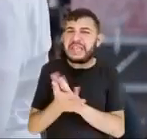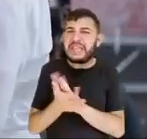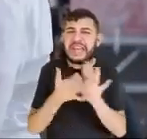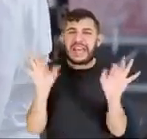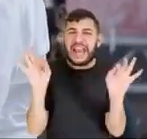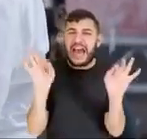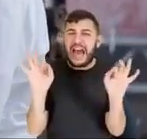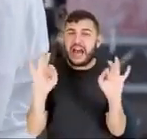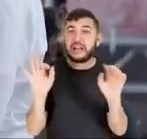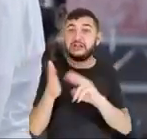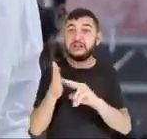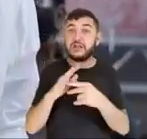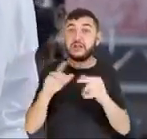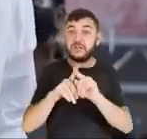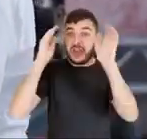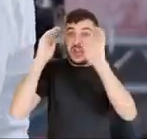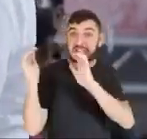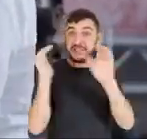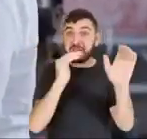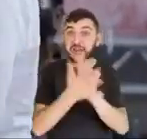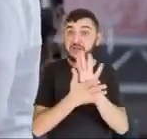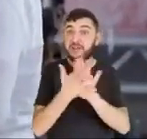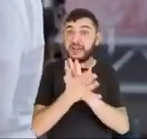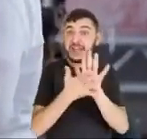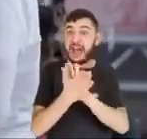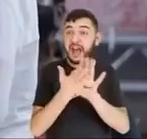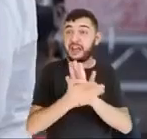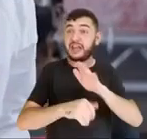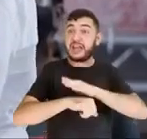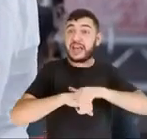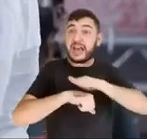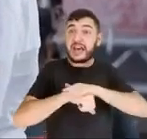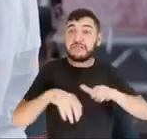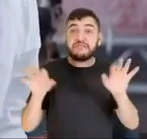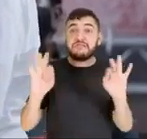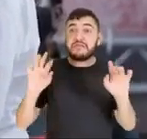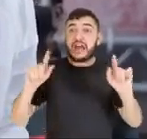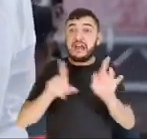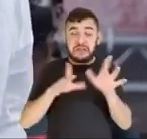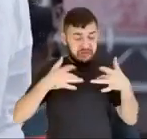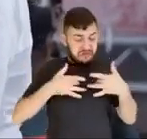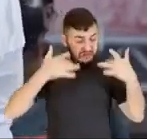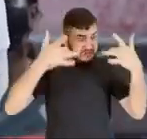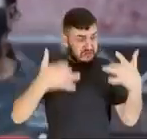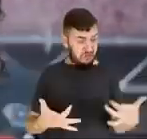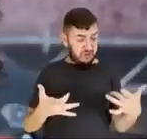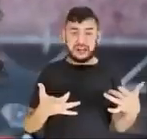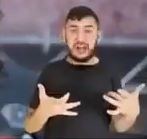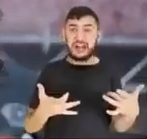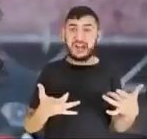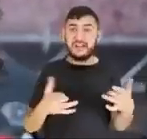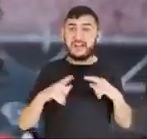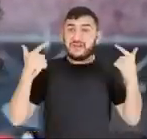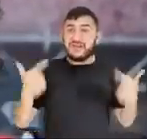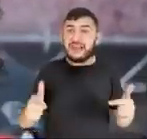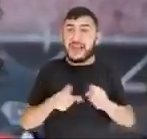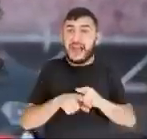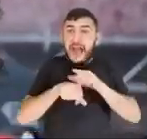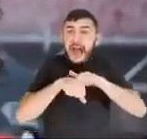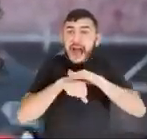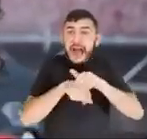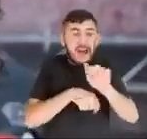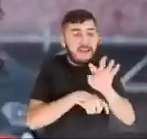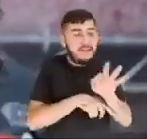de falta de carinho, de falta de solidariedade, de falta de afeto, de falta de amor. É